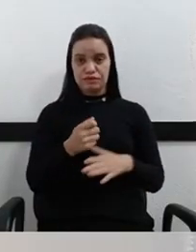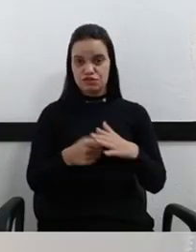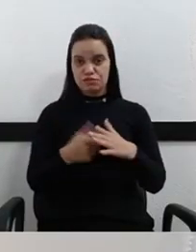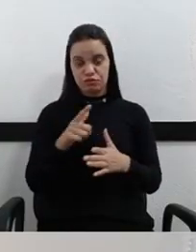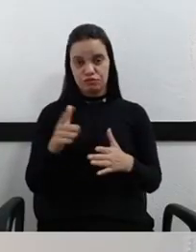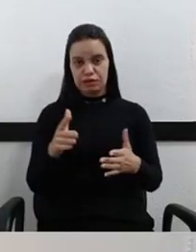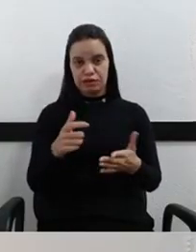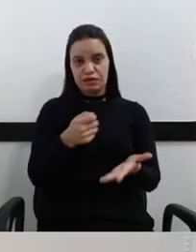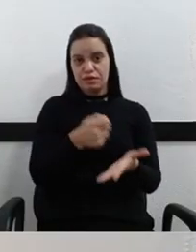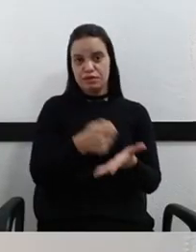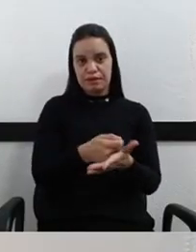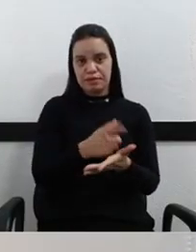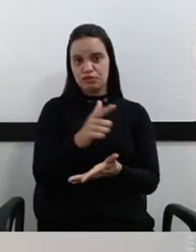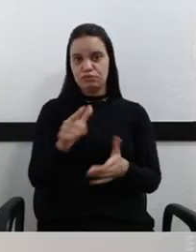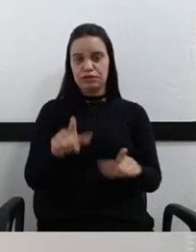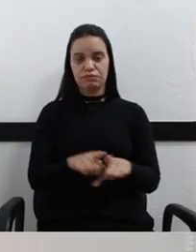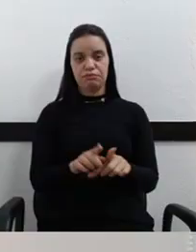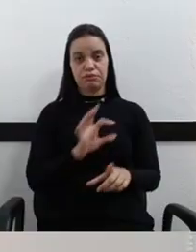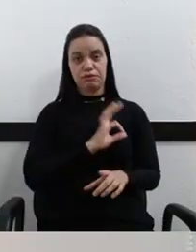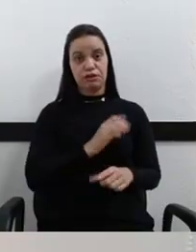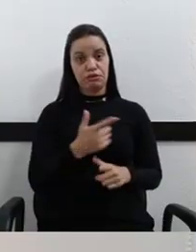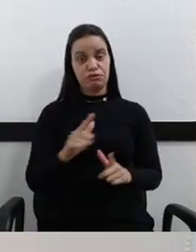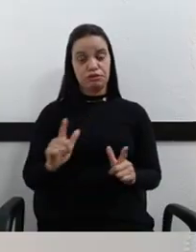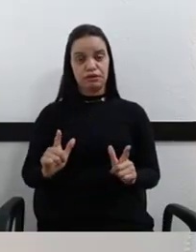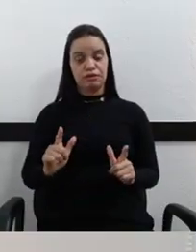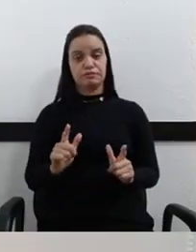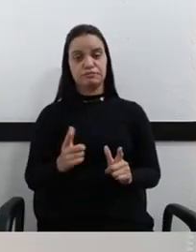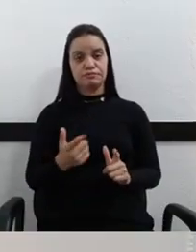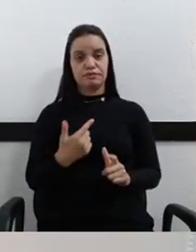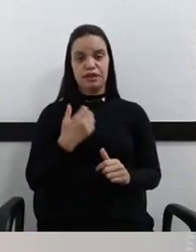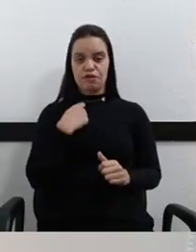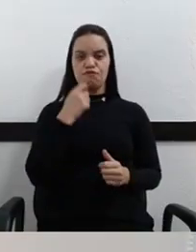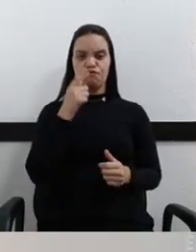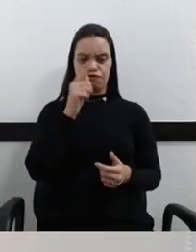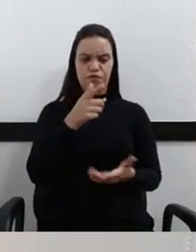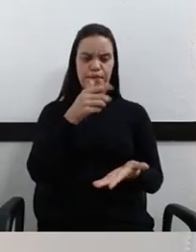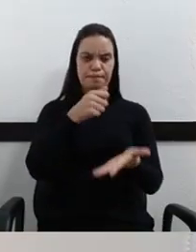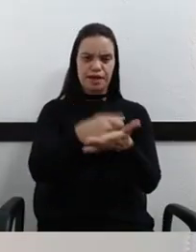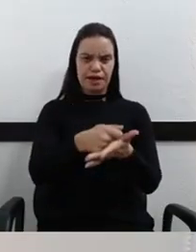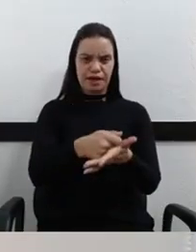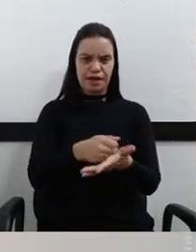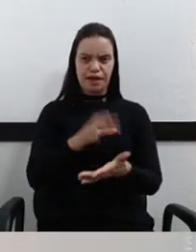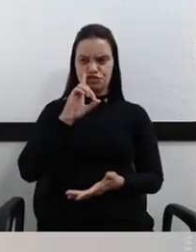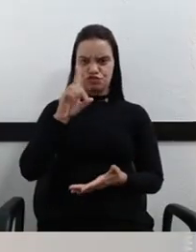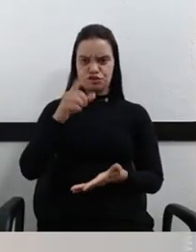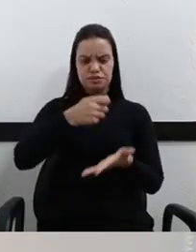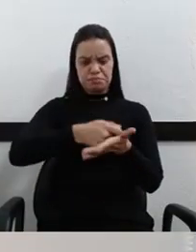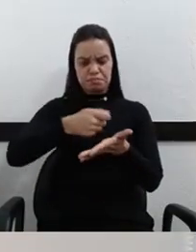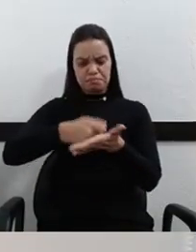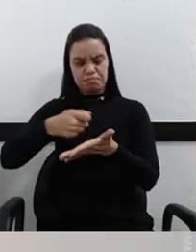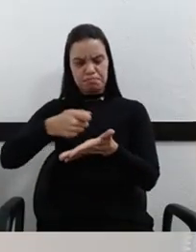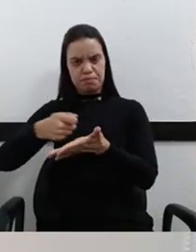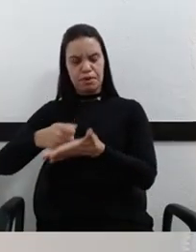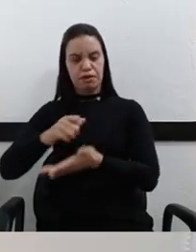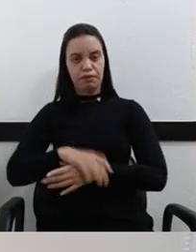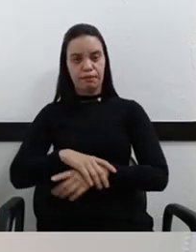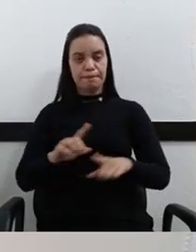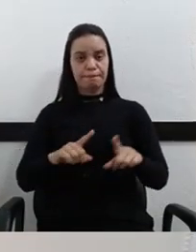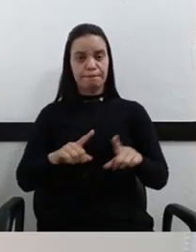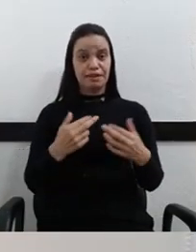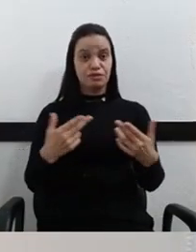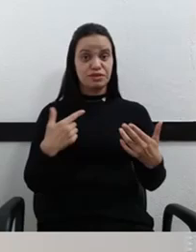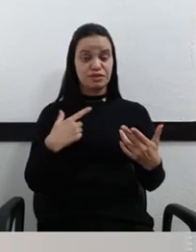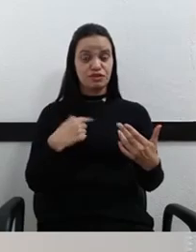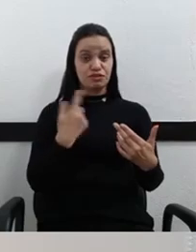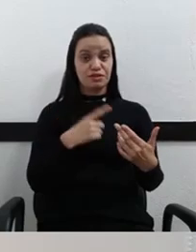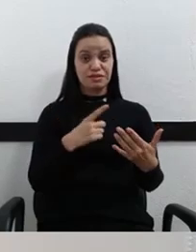2, depende do ato de gestão, né? A gestão que vai ter que falar, eu irei pagar X dias, X assado, nas condições que nós temos.